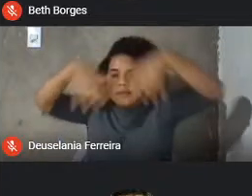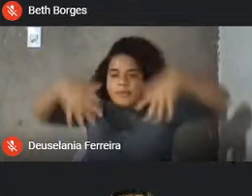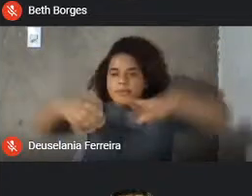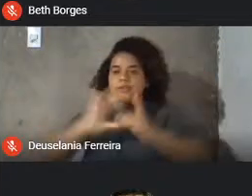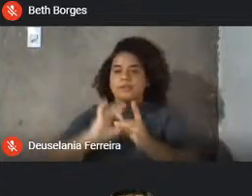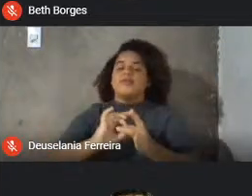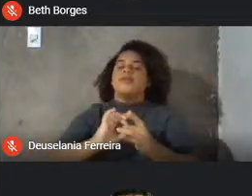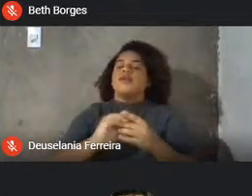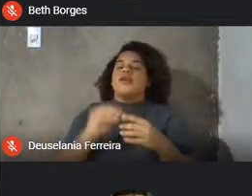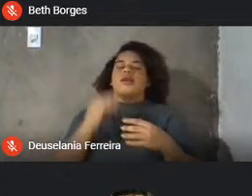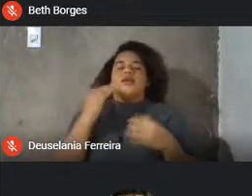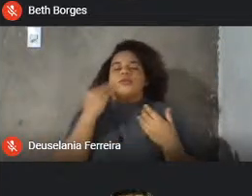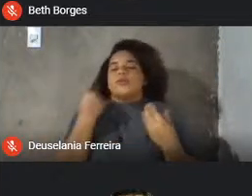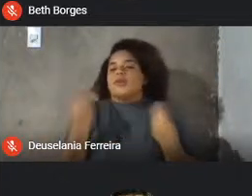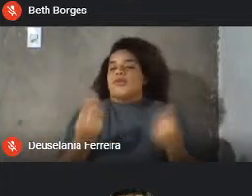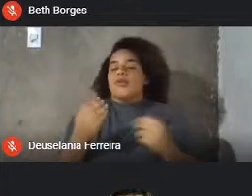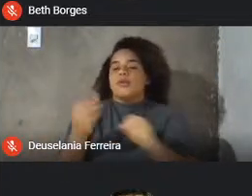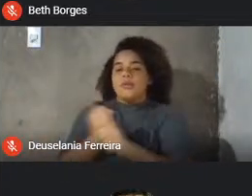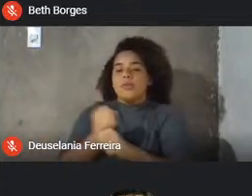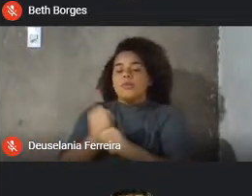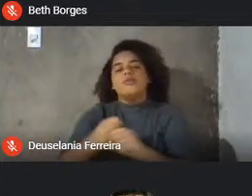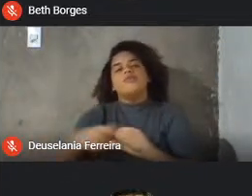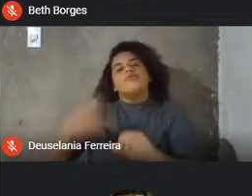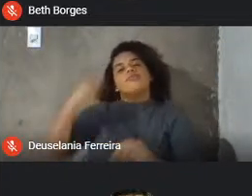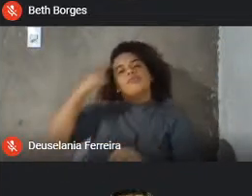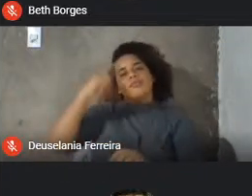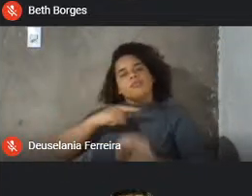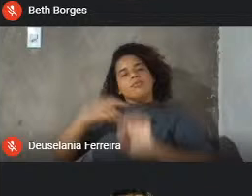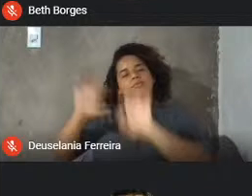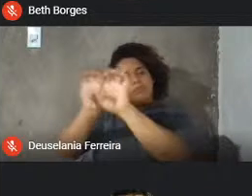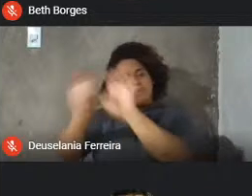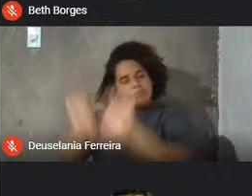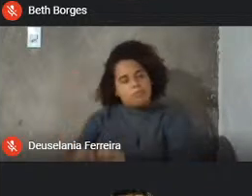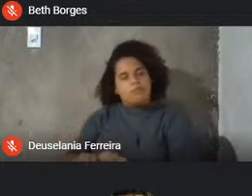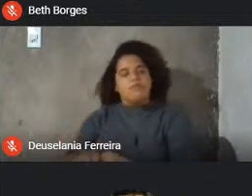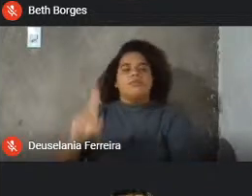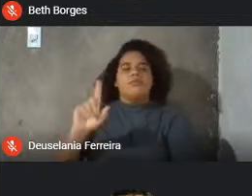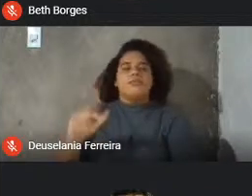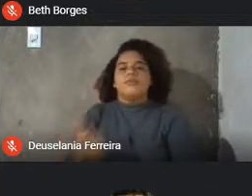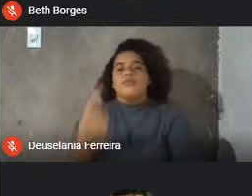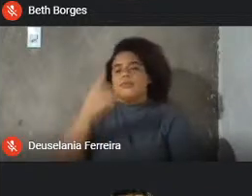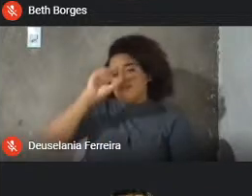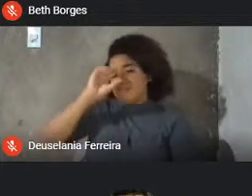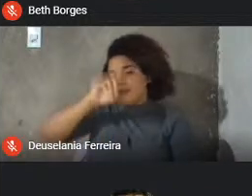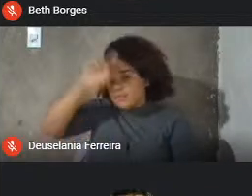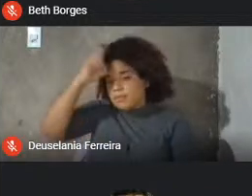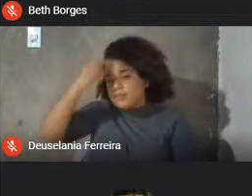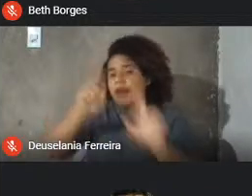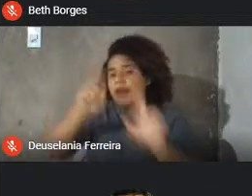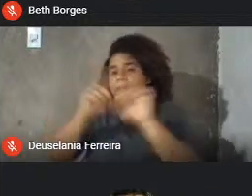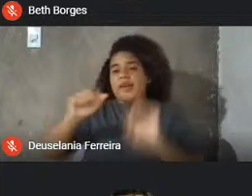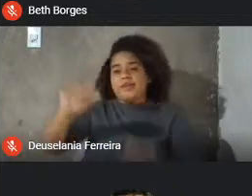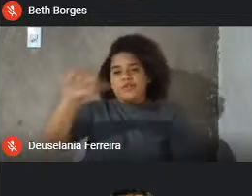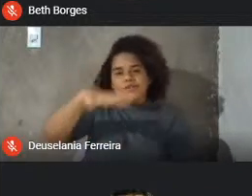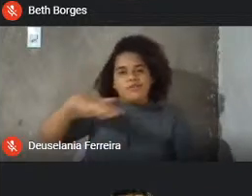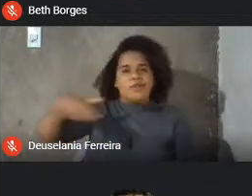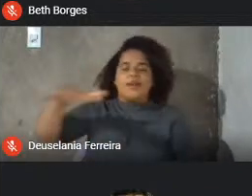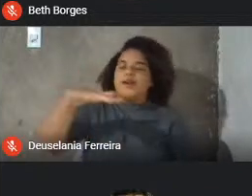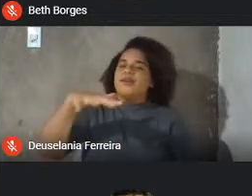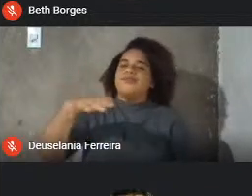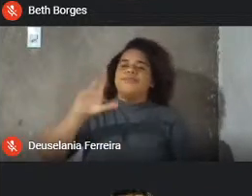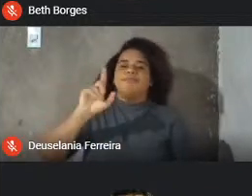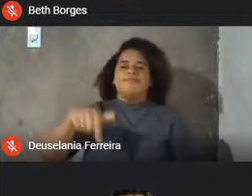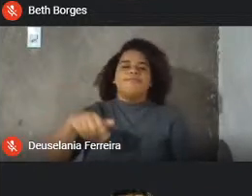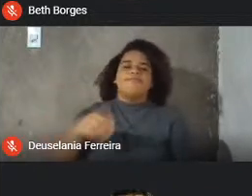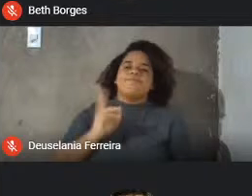Nós preconizamos uma estrutura, uma ideia, que eu vou passar rapidinho para vocês. Mas a ideia geral é que sempre,